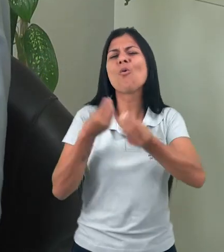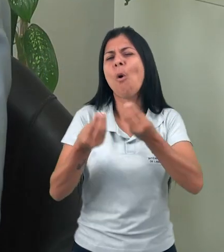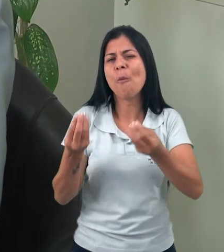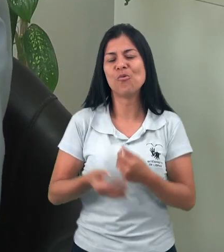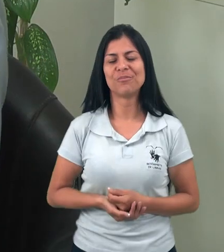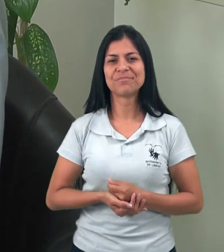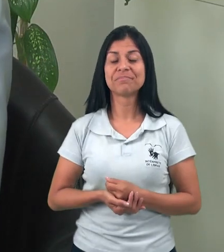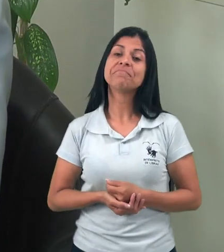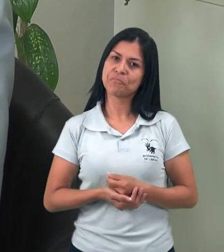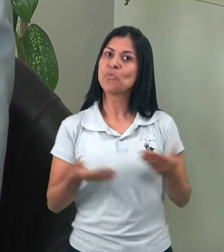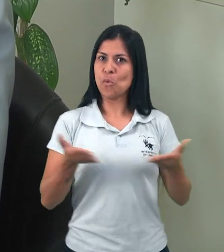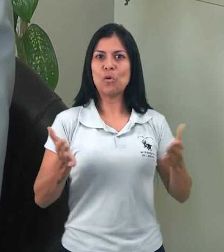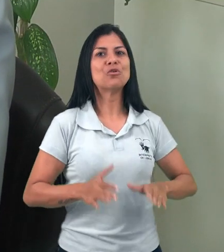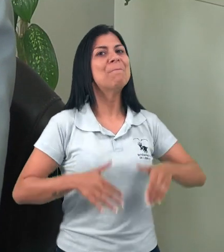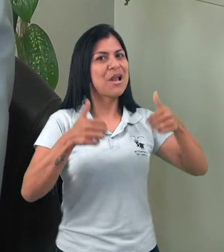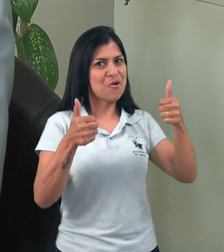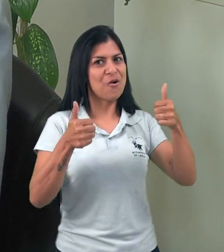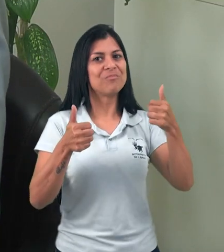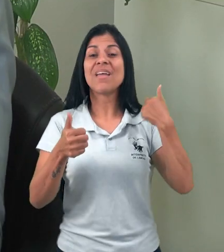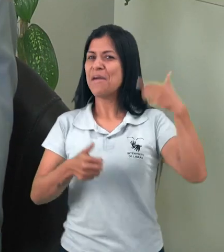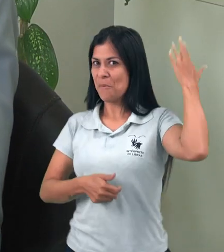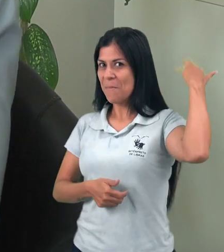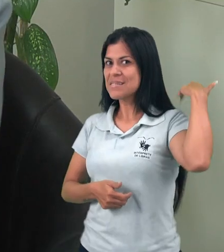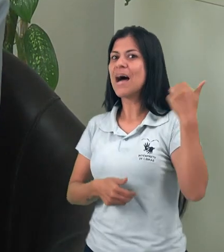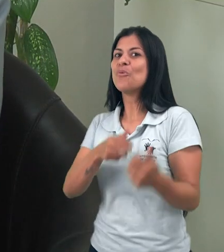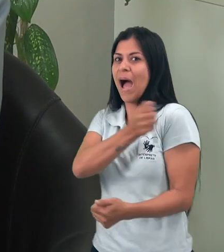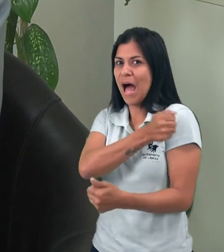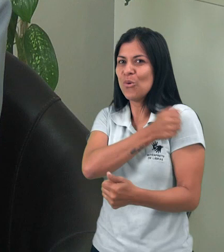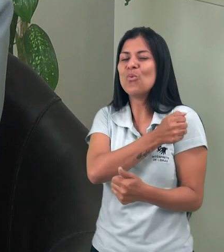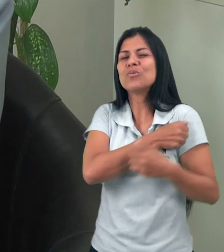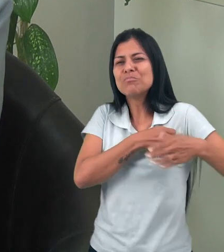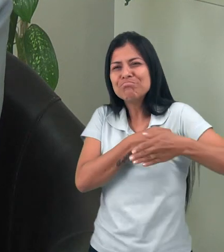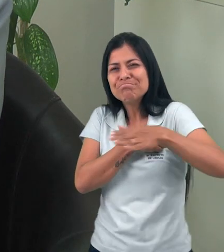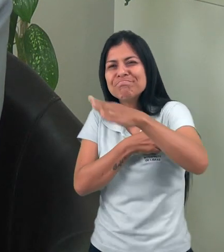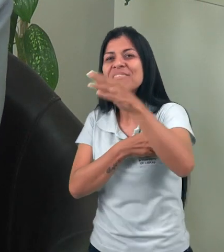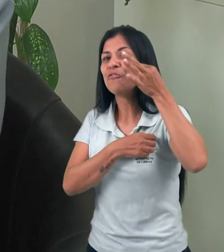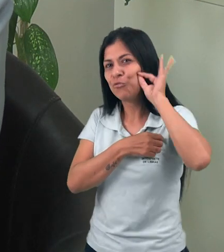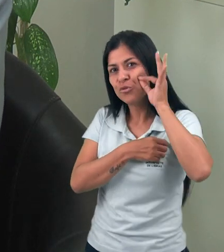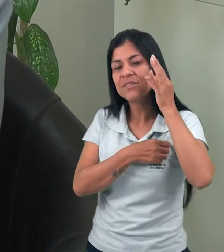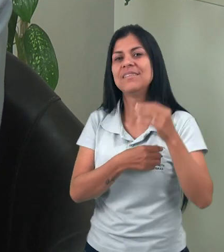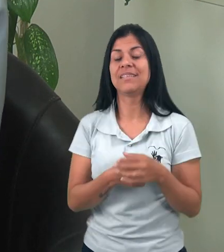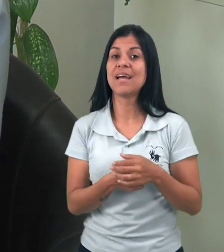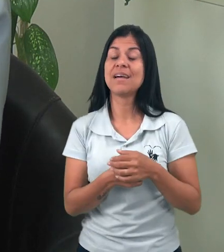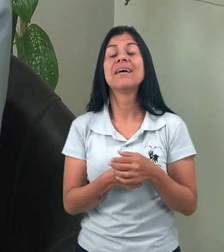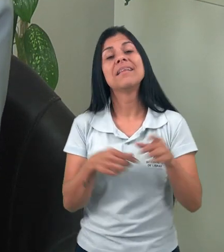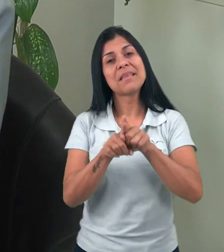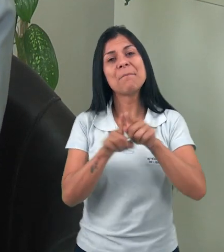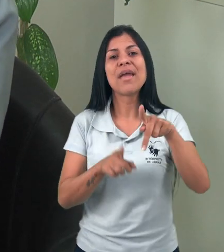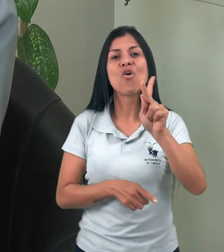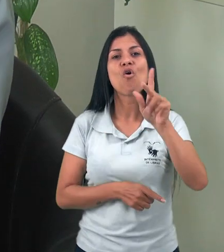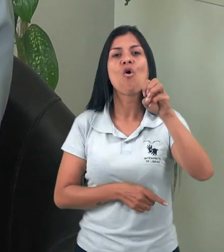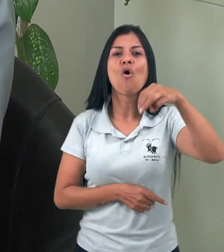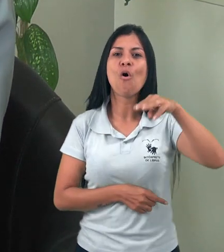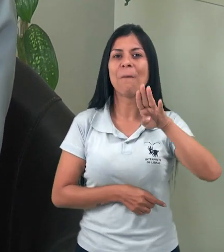Hoje melhorou. Eu fui aluna do programa e eu não peguei o Fusquinha porque quem viajava no Fusquinha eram os professores. Eu viajava de